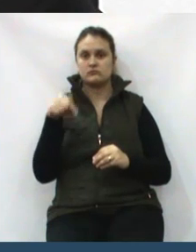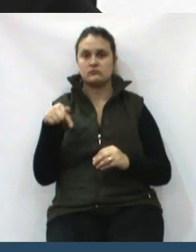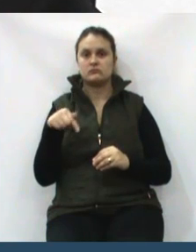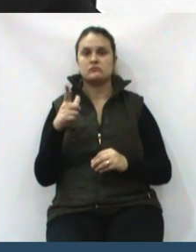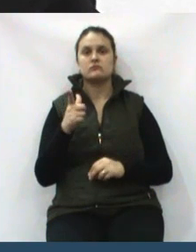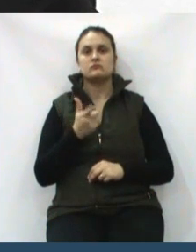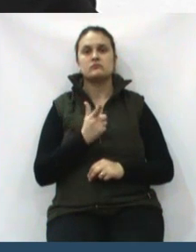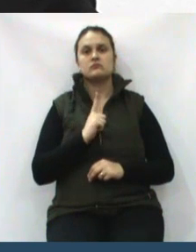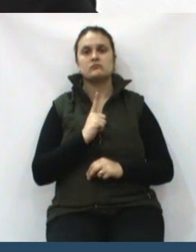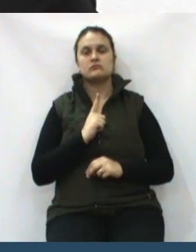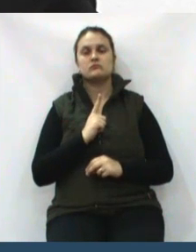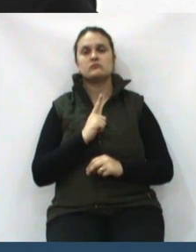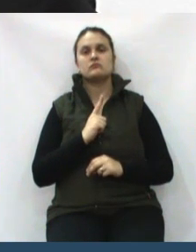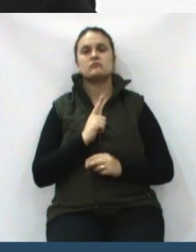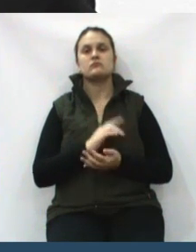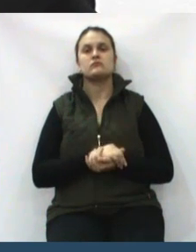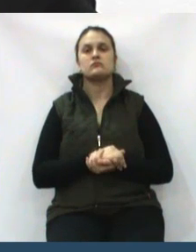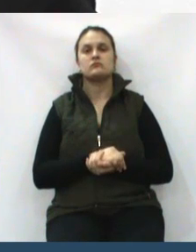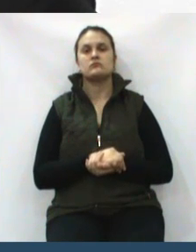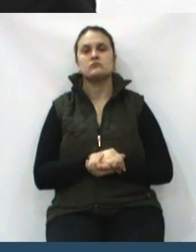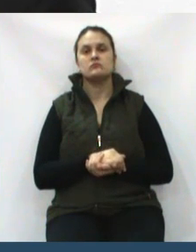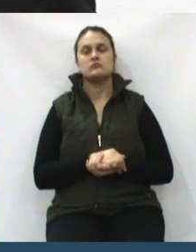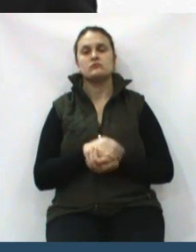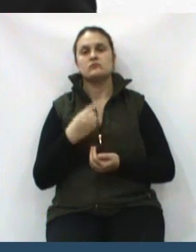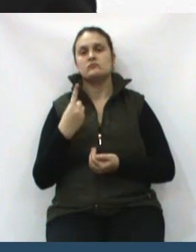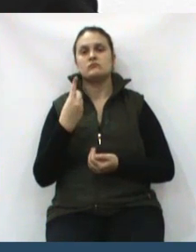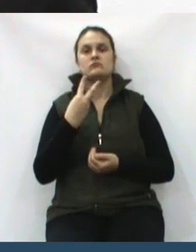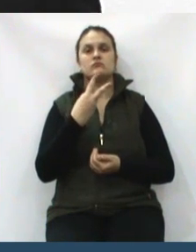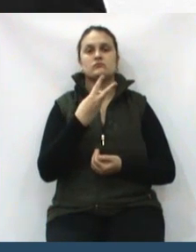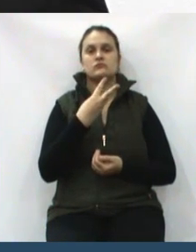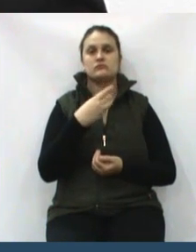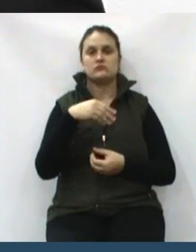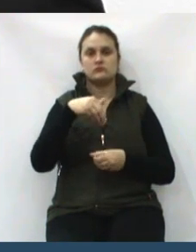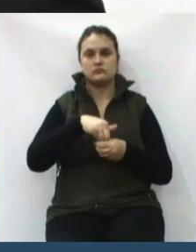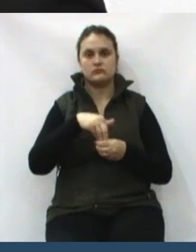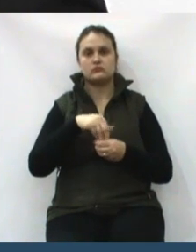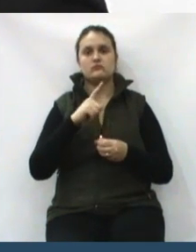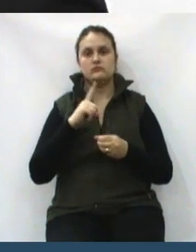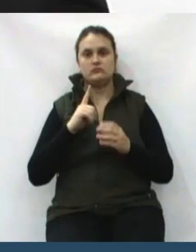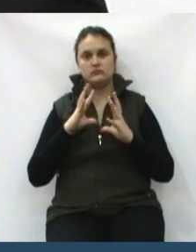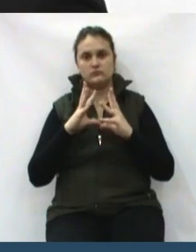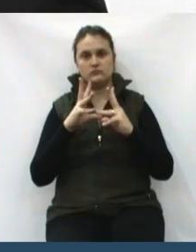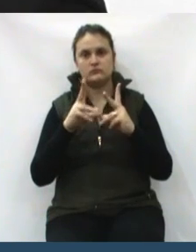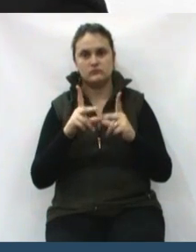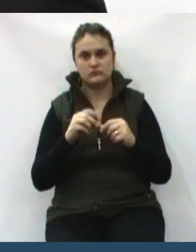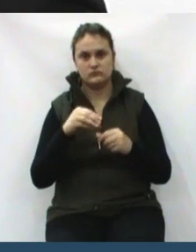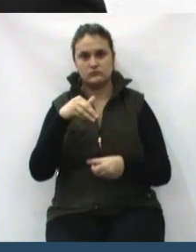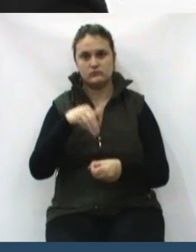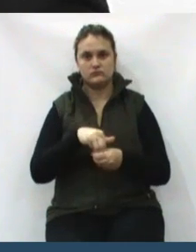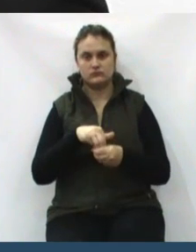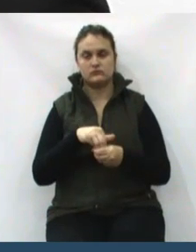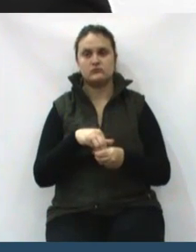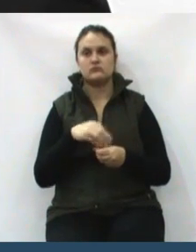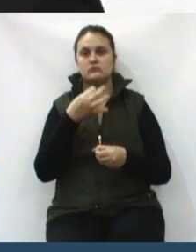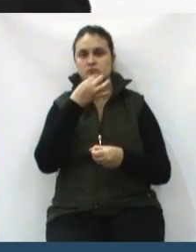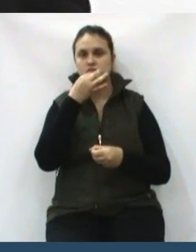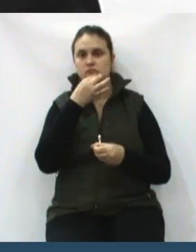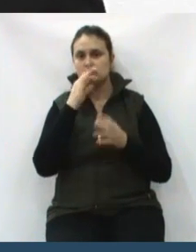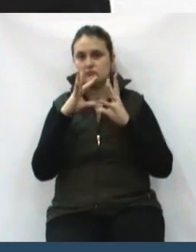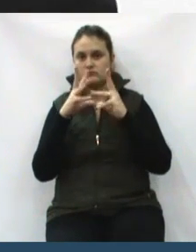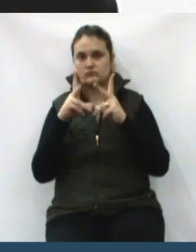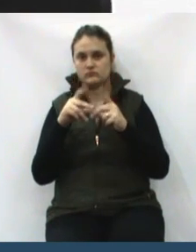tem 1, 2, 3 ou 4 votos. Todos têm um voto nessa Casa de Leis e a opinião de